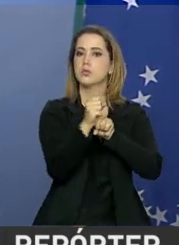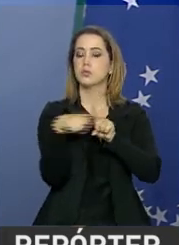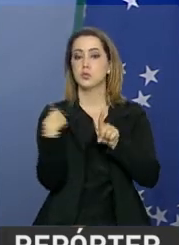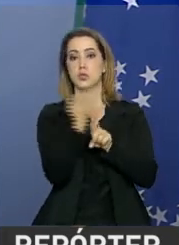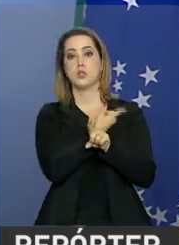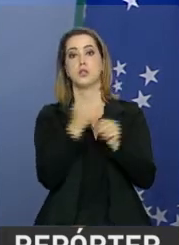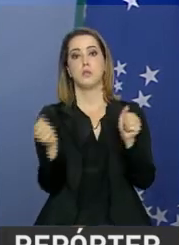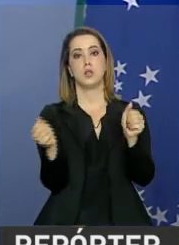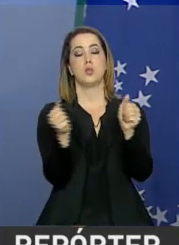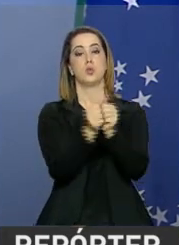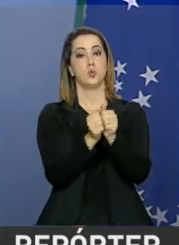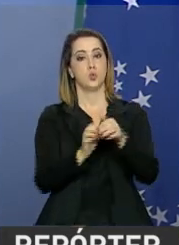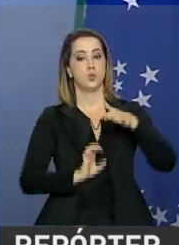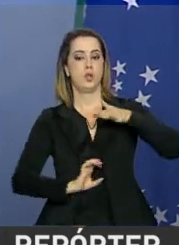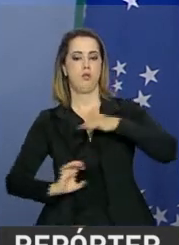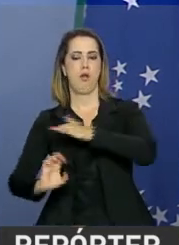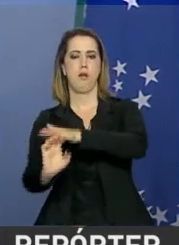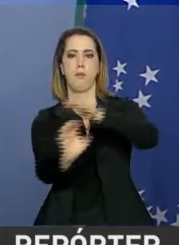empresariado